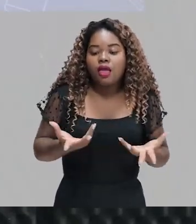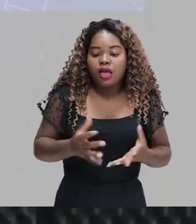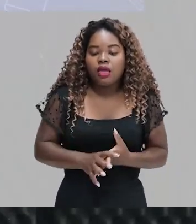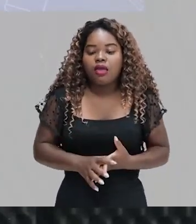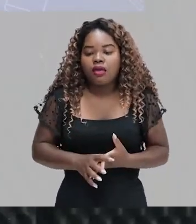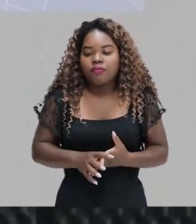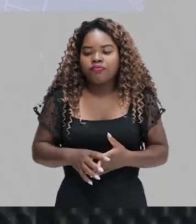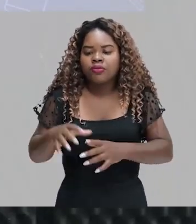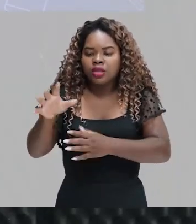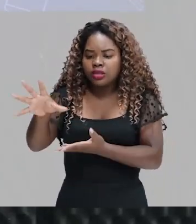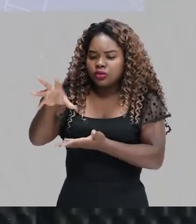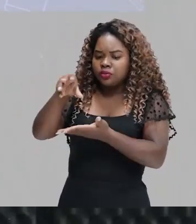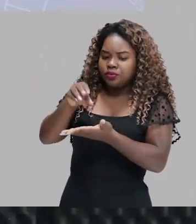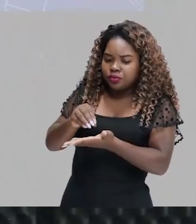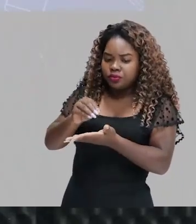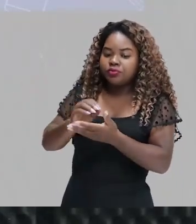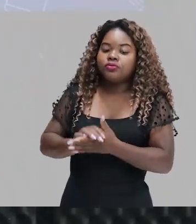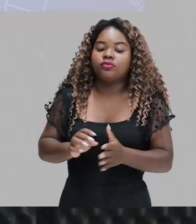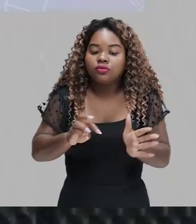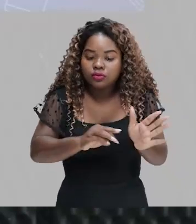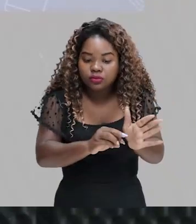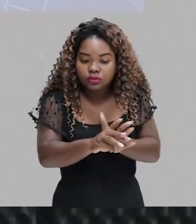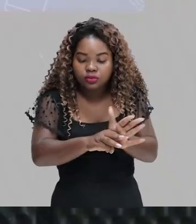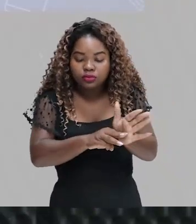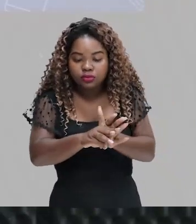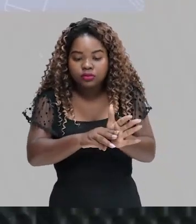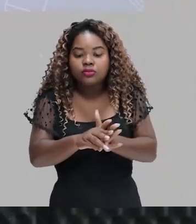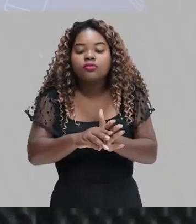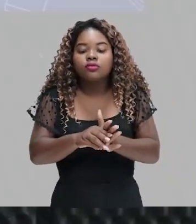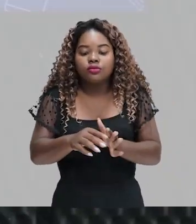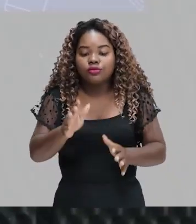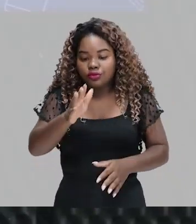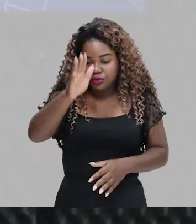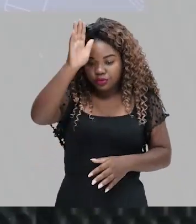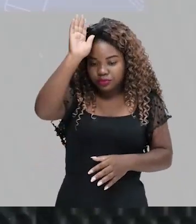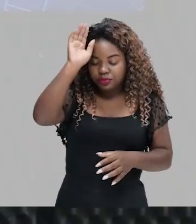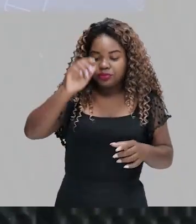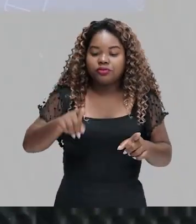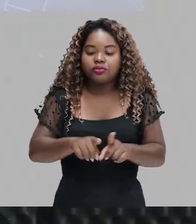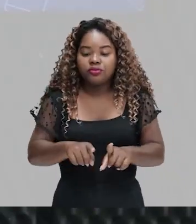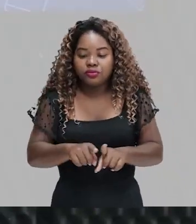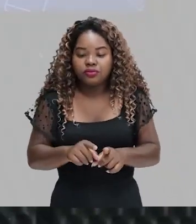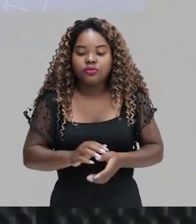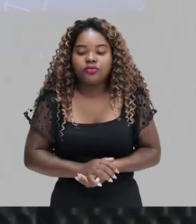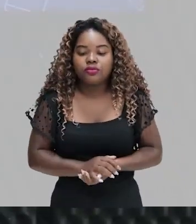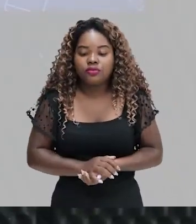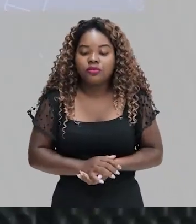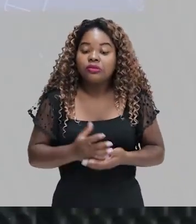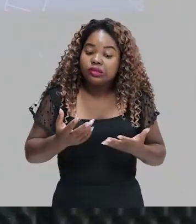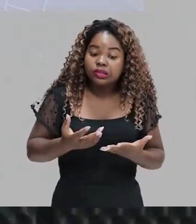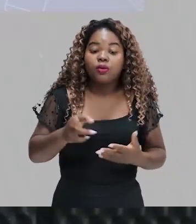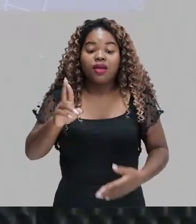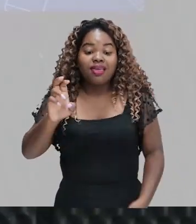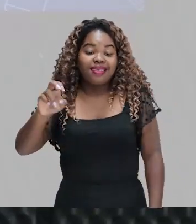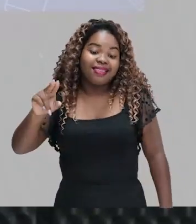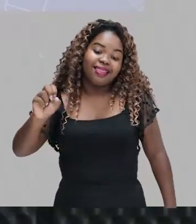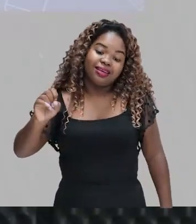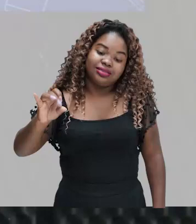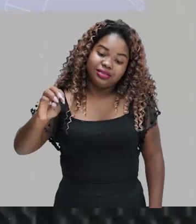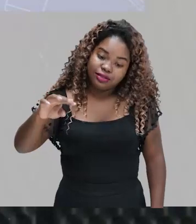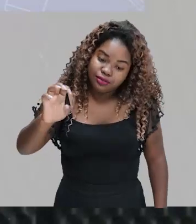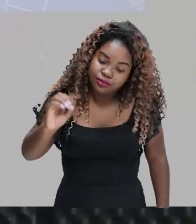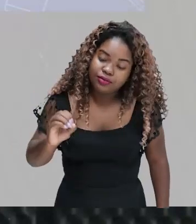que os gregos e romanos utilizaram para a representação, entre outras coisas. Por isso chama